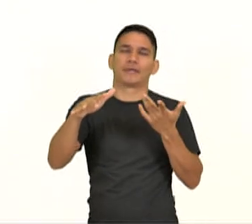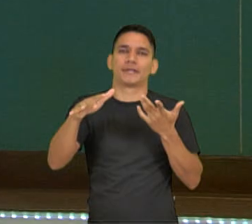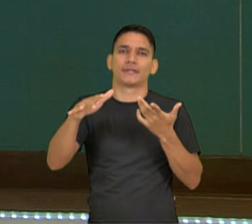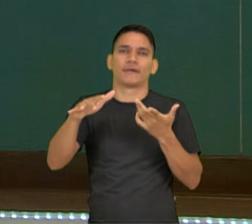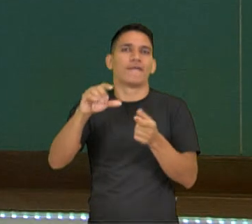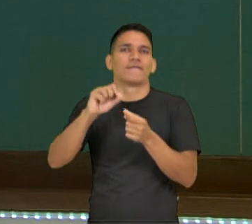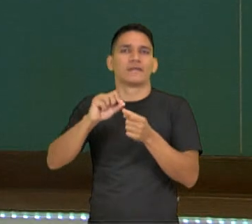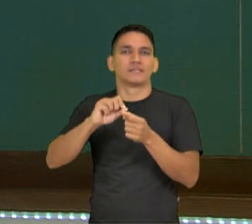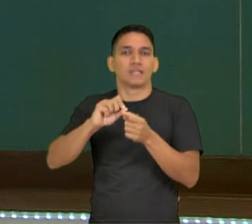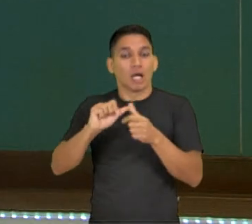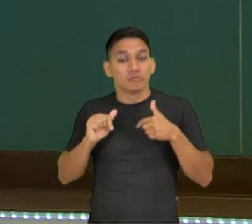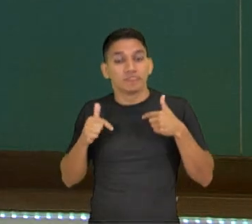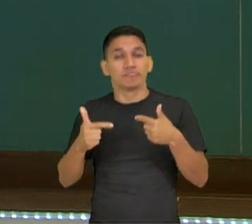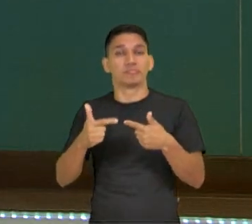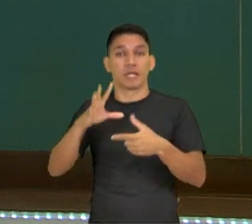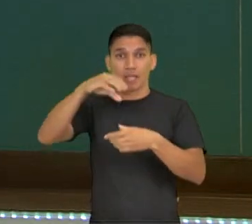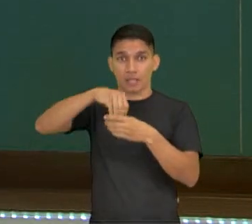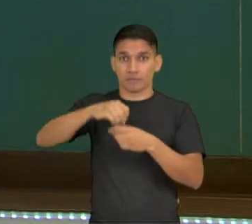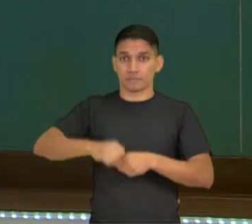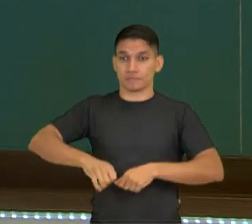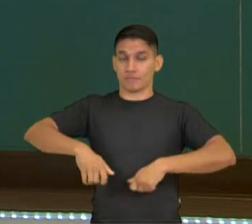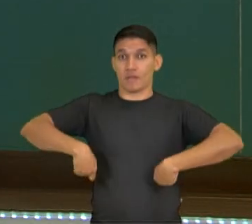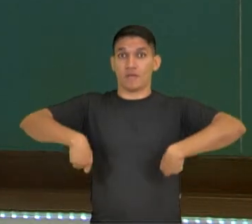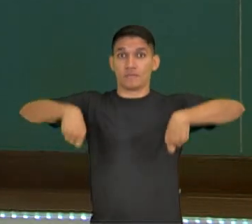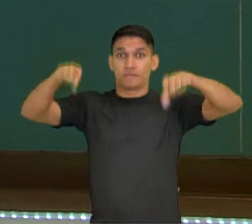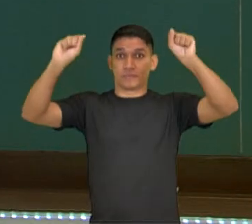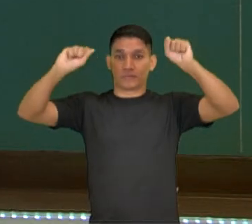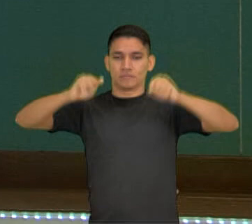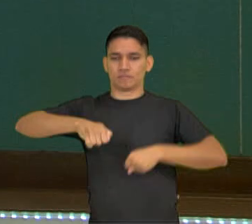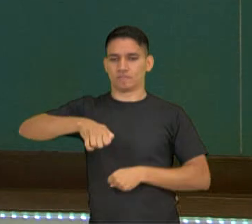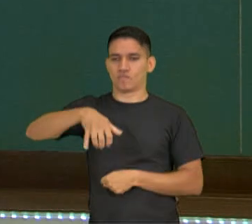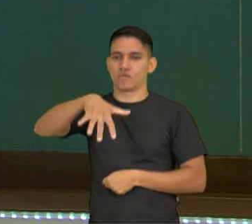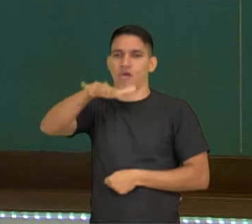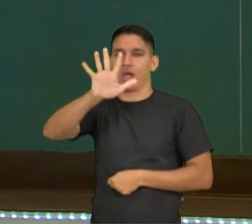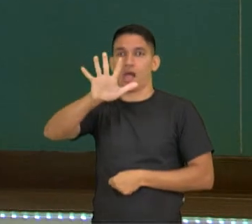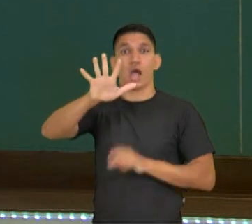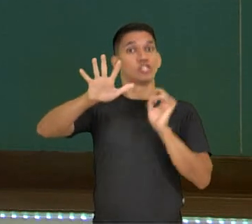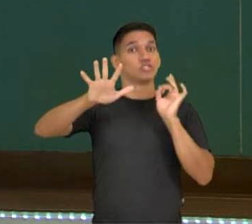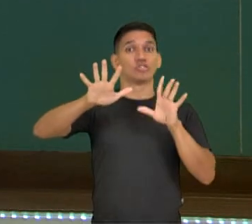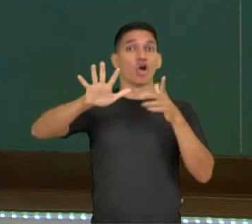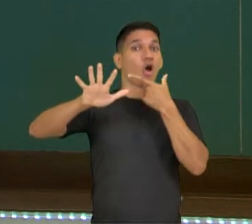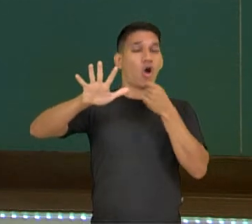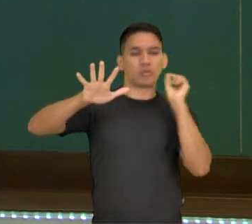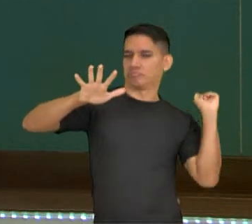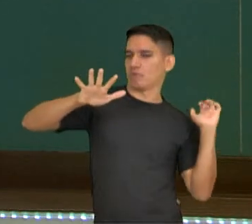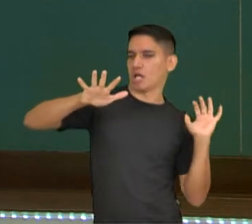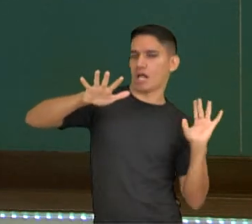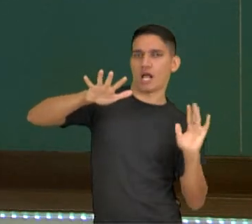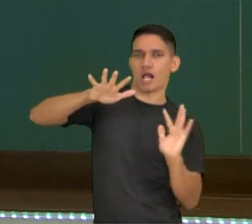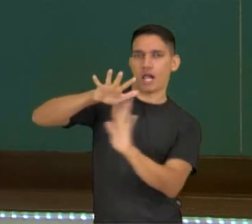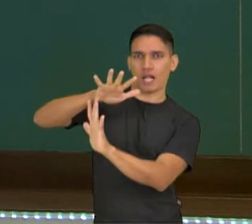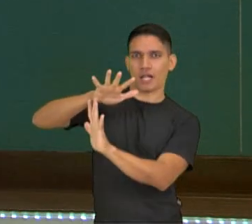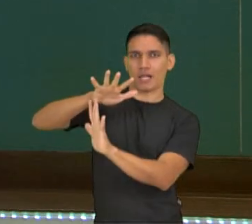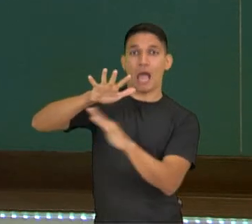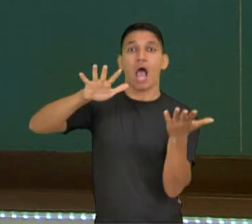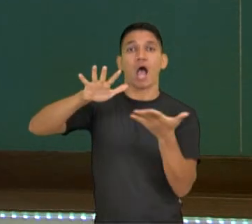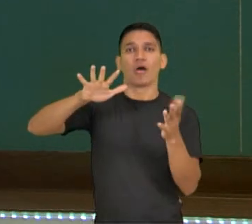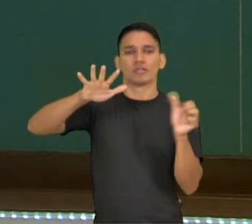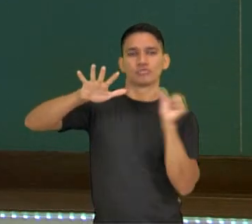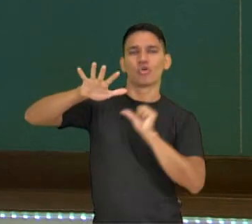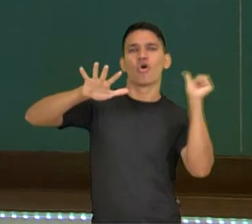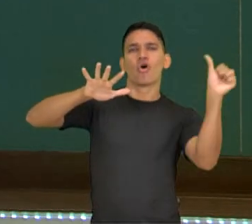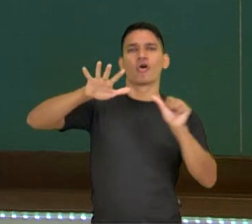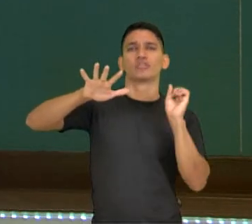coisas, algumas ações para os alunos. Então, por exemplo, ele levanta e fala: agora só vão passar os meninos. Daí passam só os meninos. Agora só vão passar as